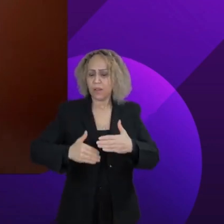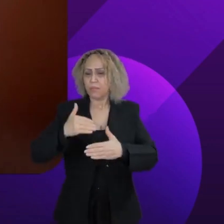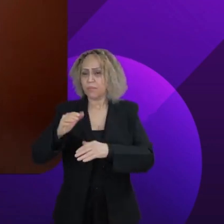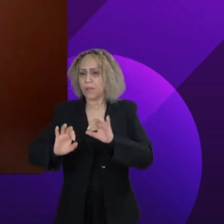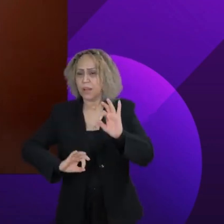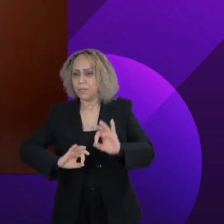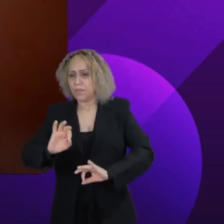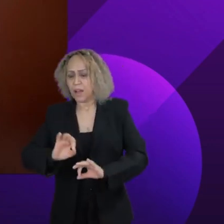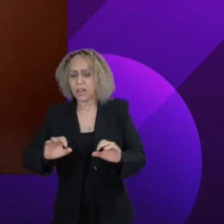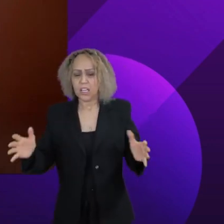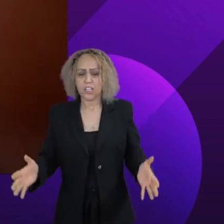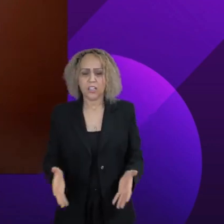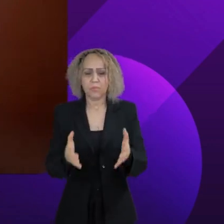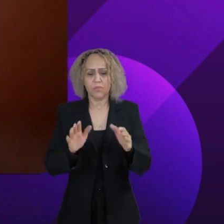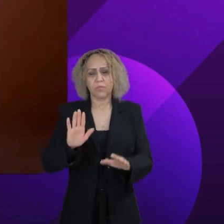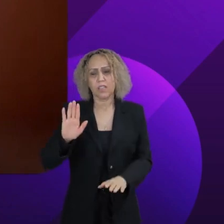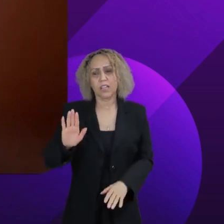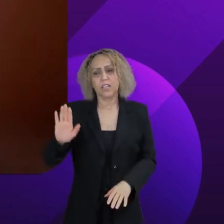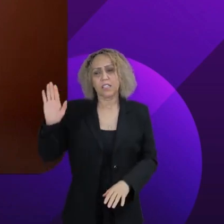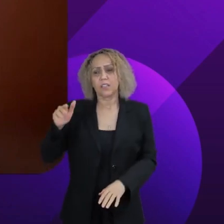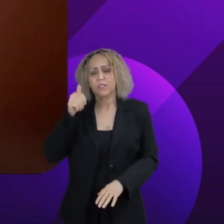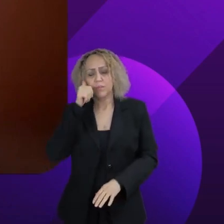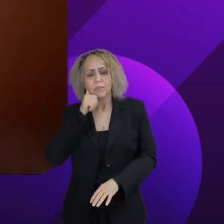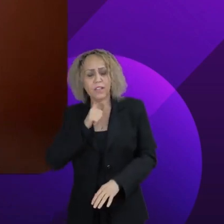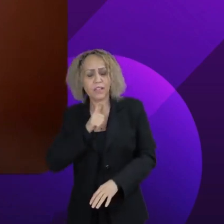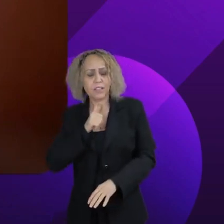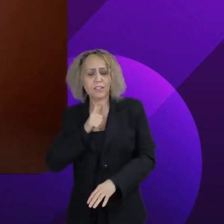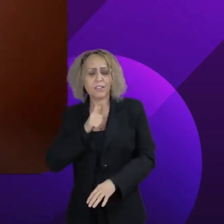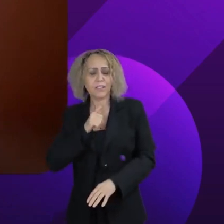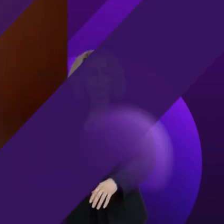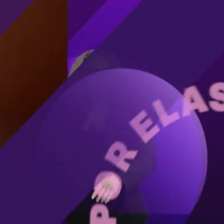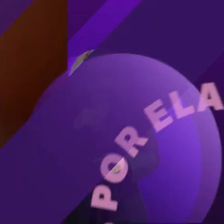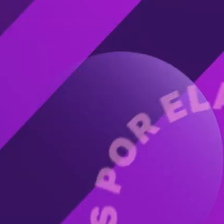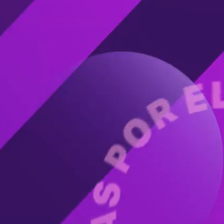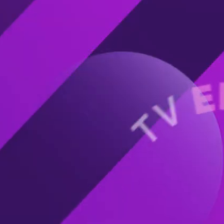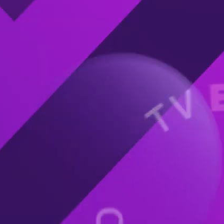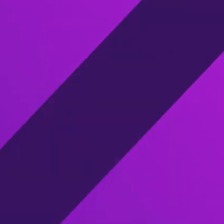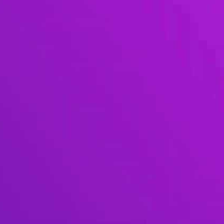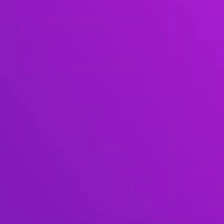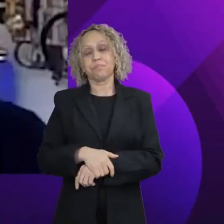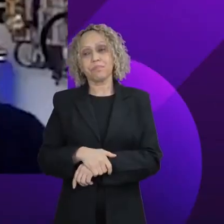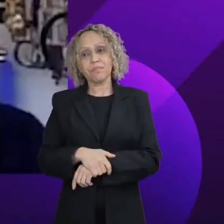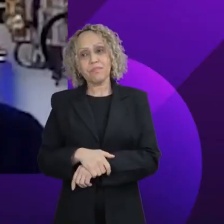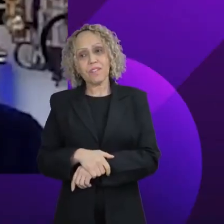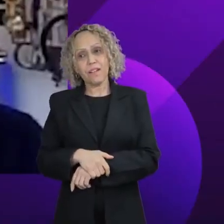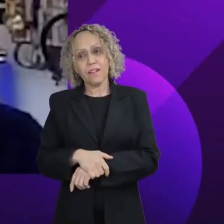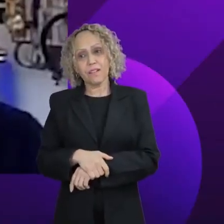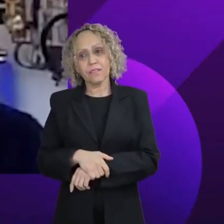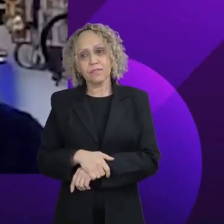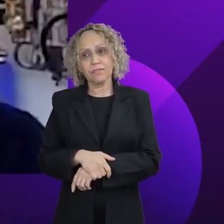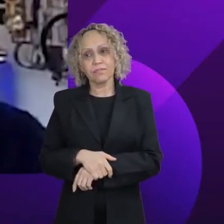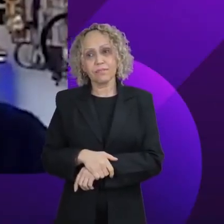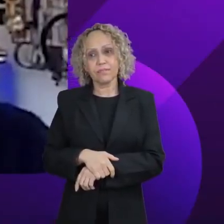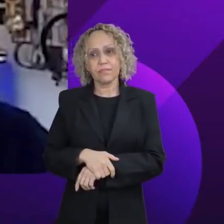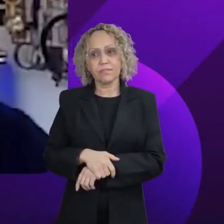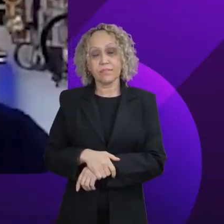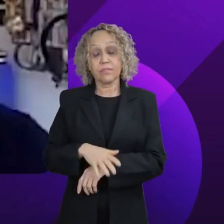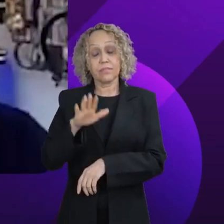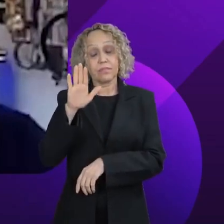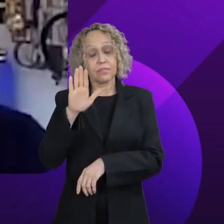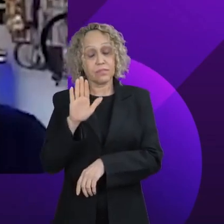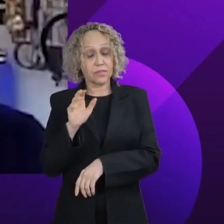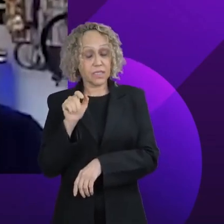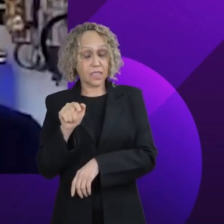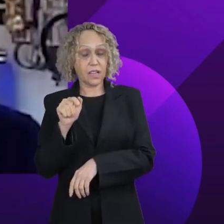de mulheres que vão transformar e revolucionar a política brasileira. O Júlio das Pretas, que não é